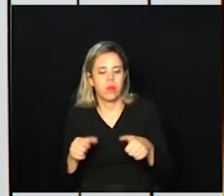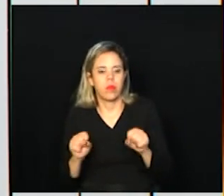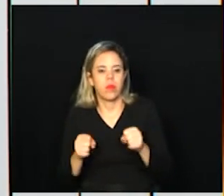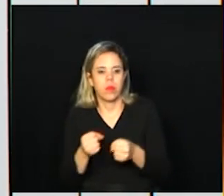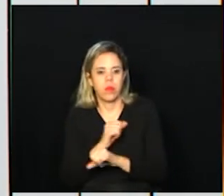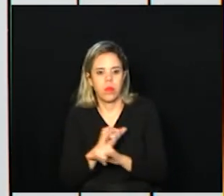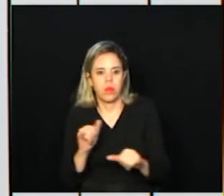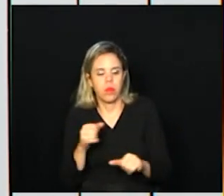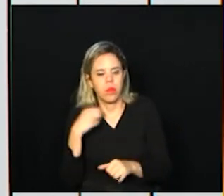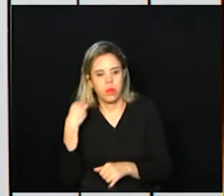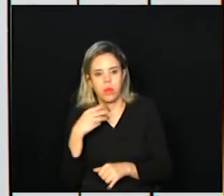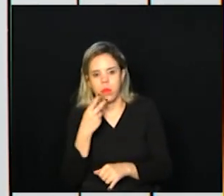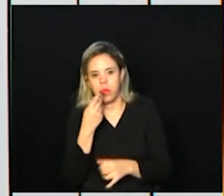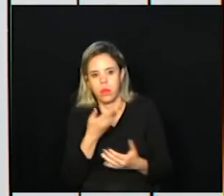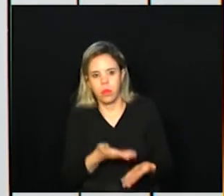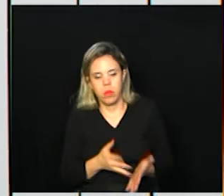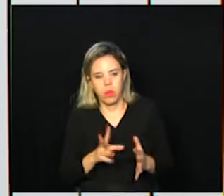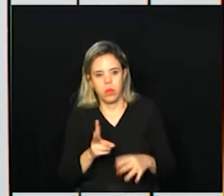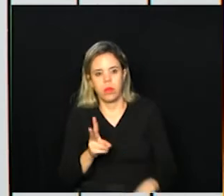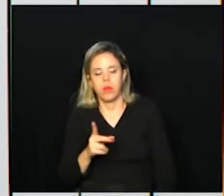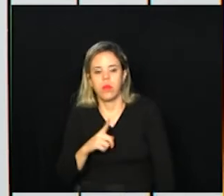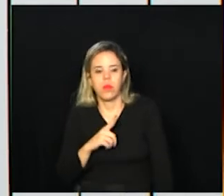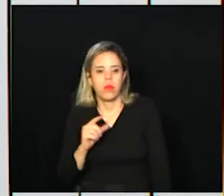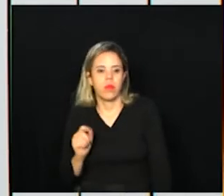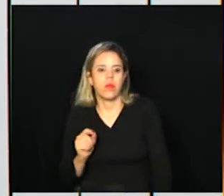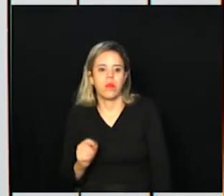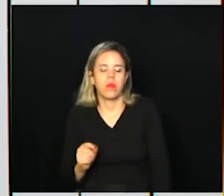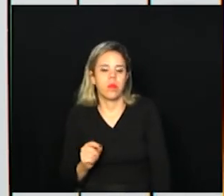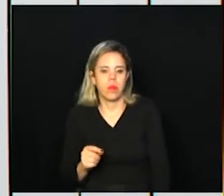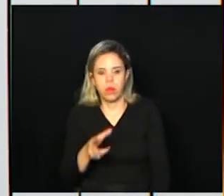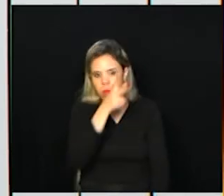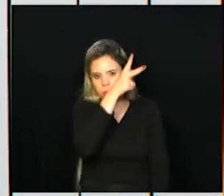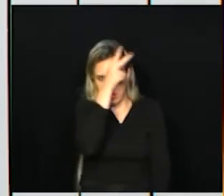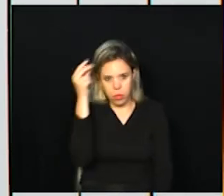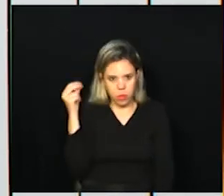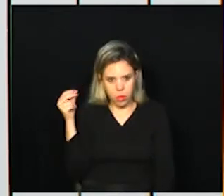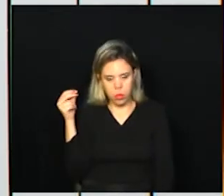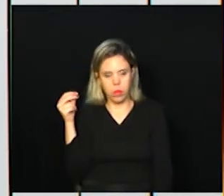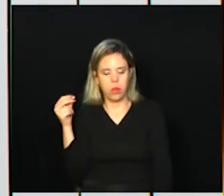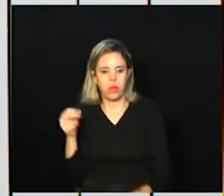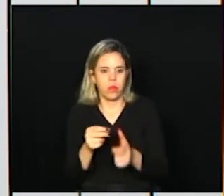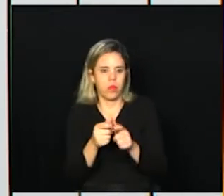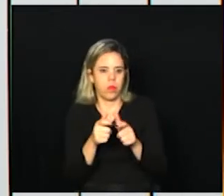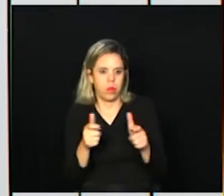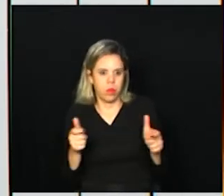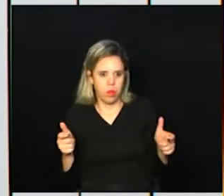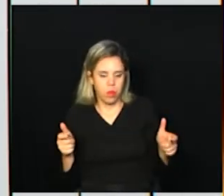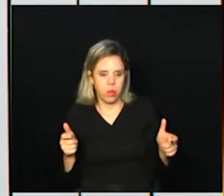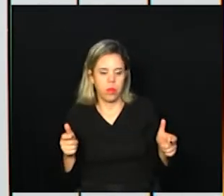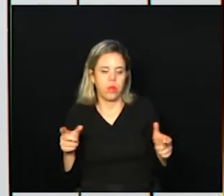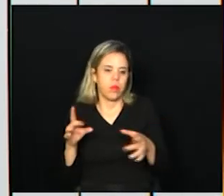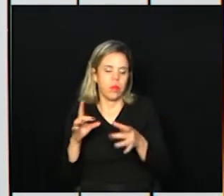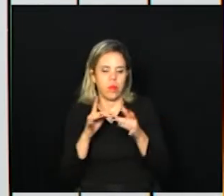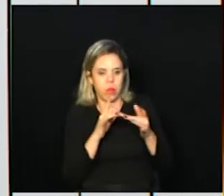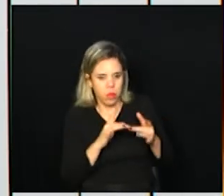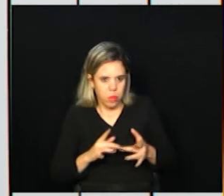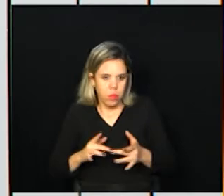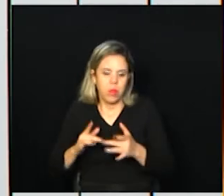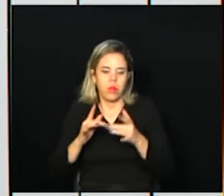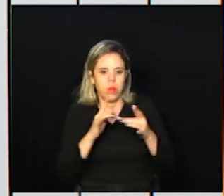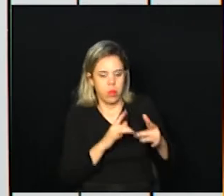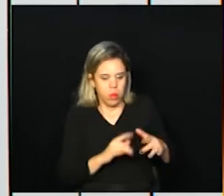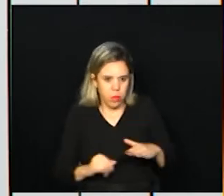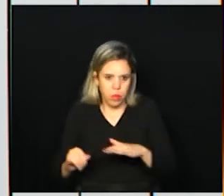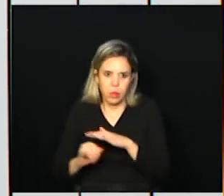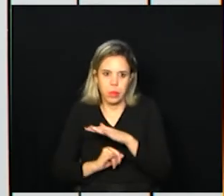Mariana colocou aqui, toda vez que a prefeitura, né, amplia convênios com